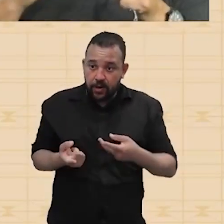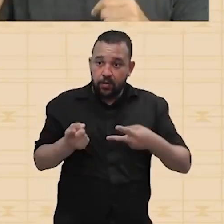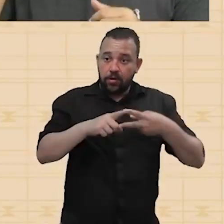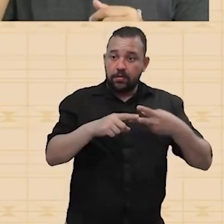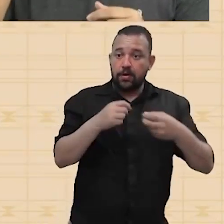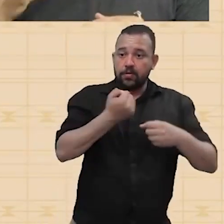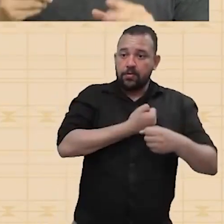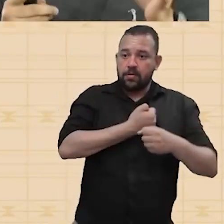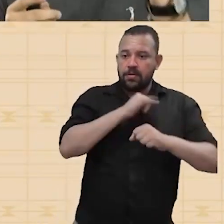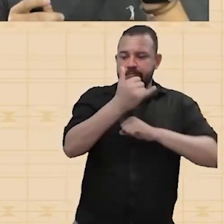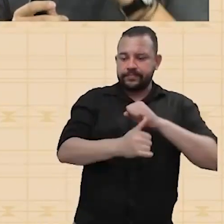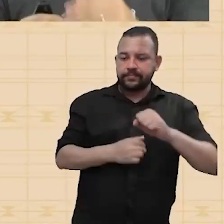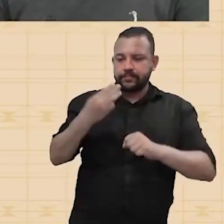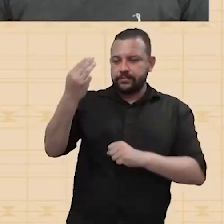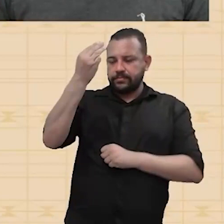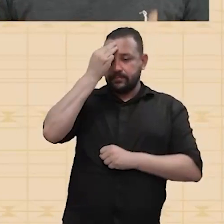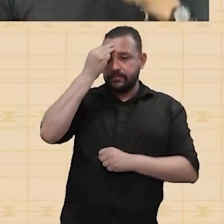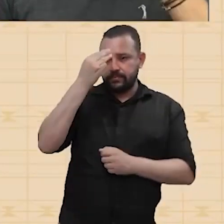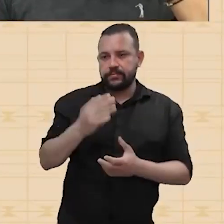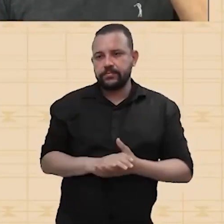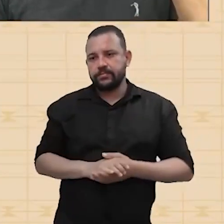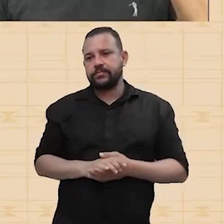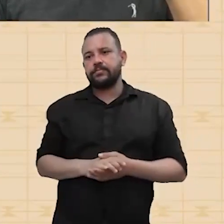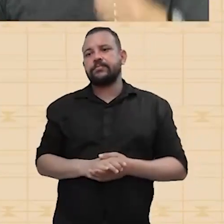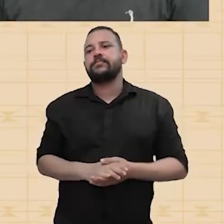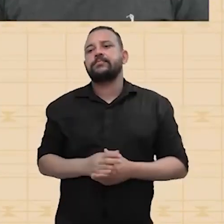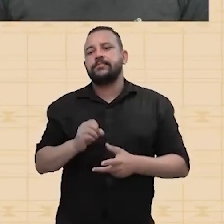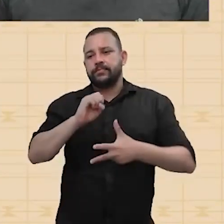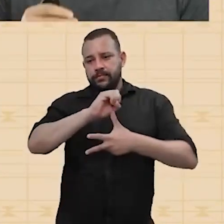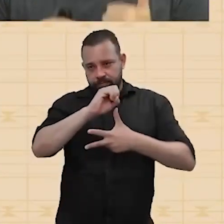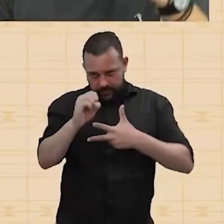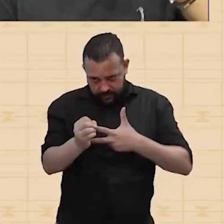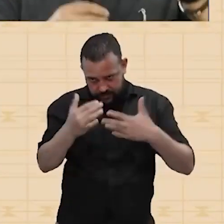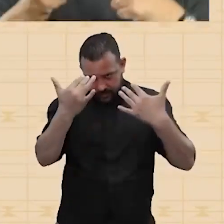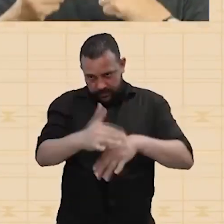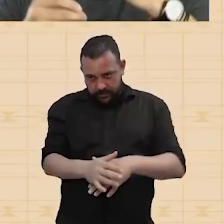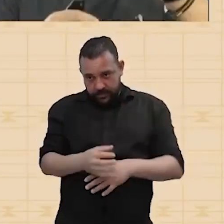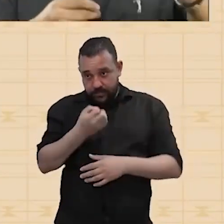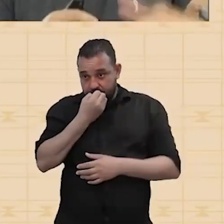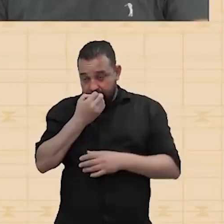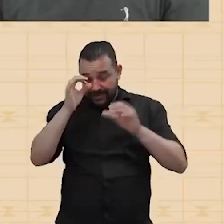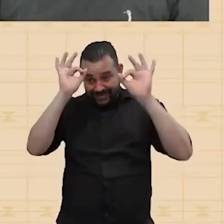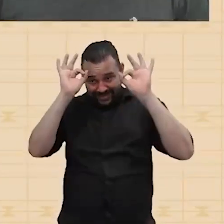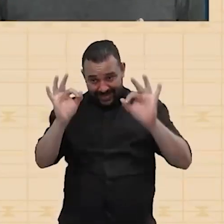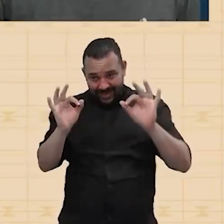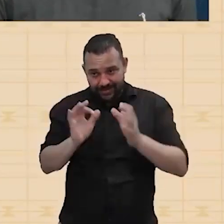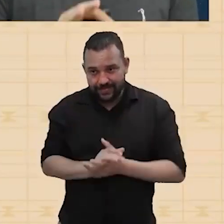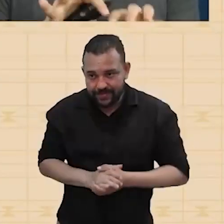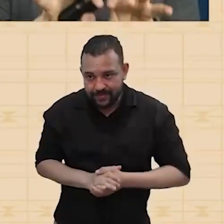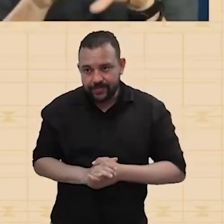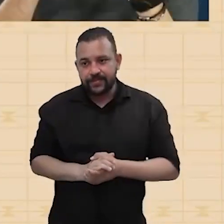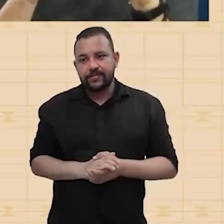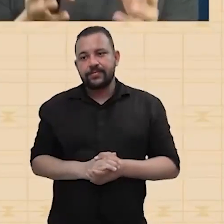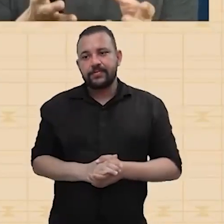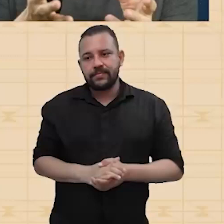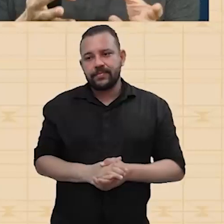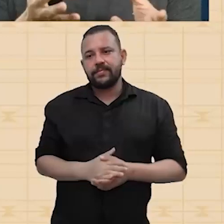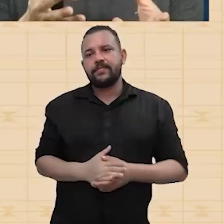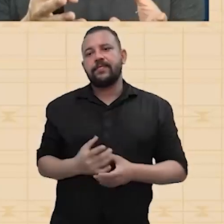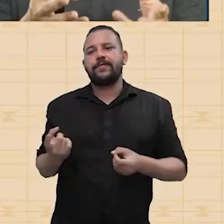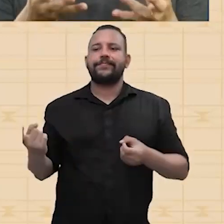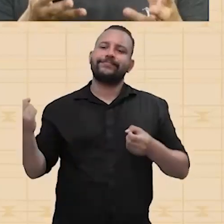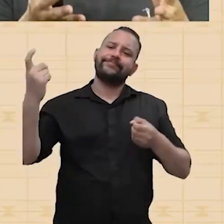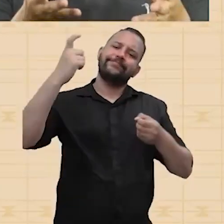tá bom? Grava isso e vai na prova que é garantido. Show? Agora eu volto